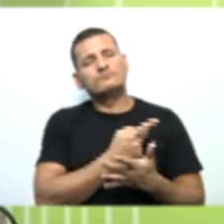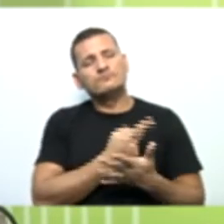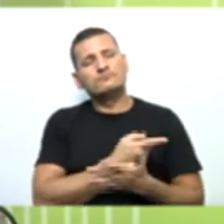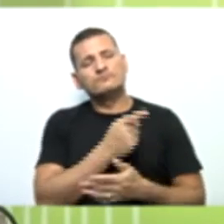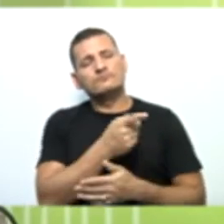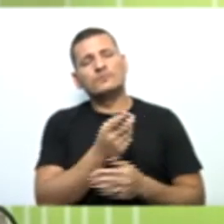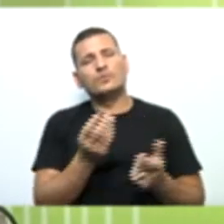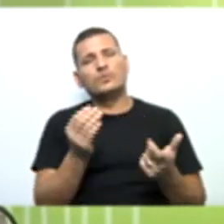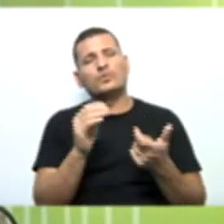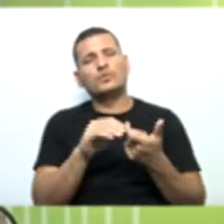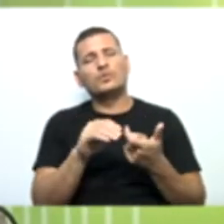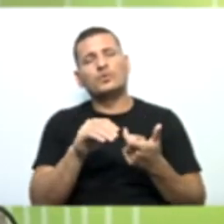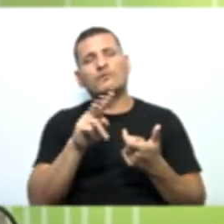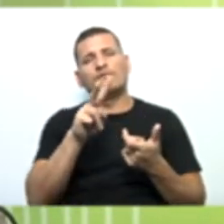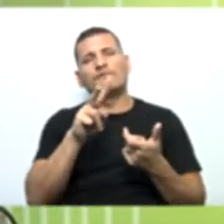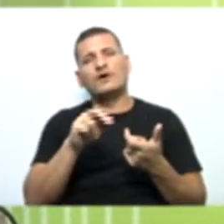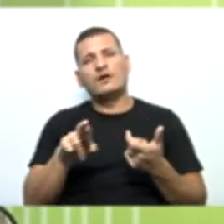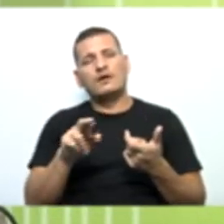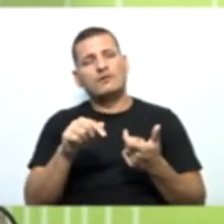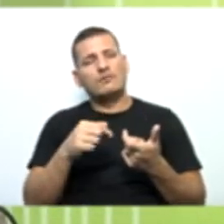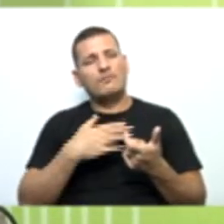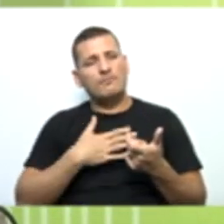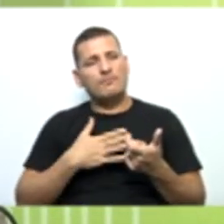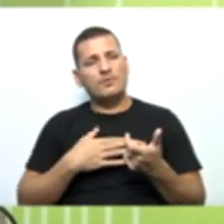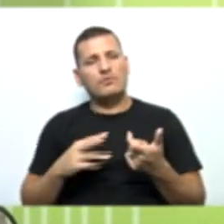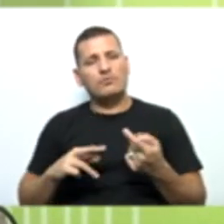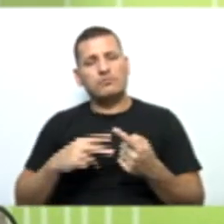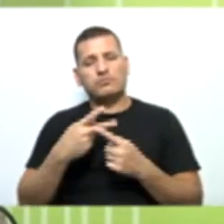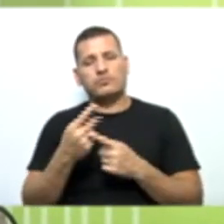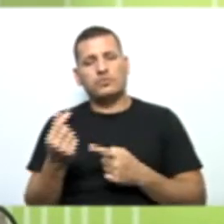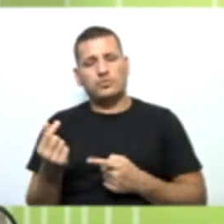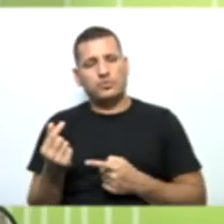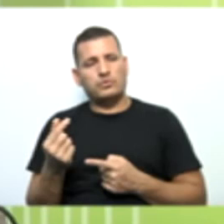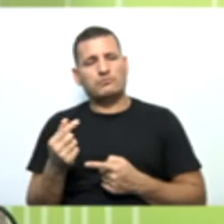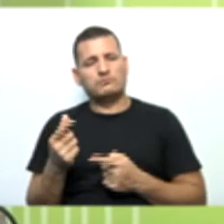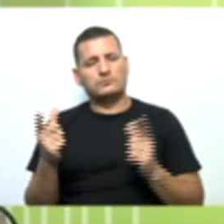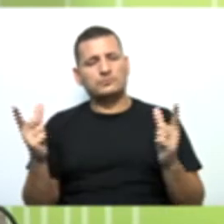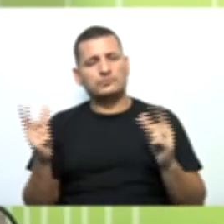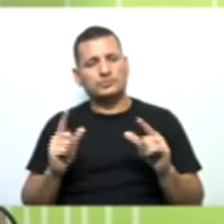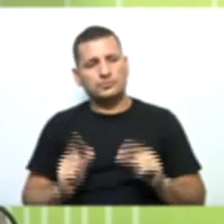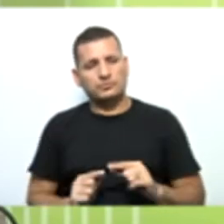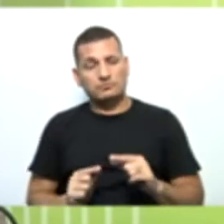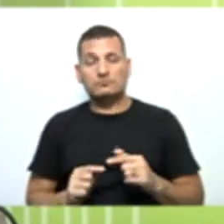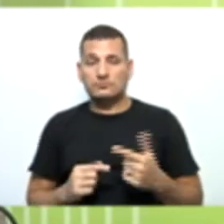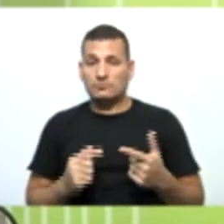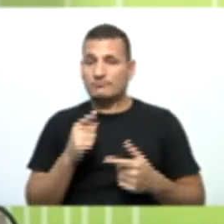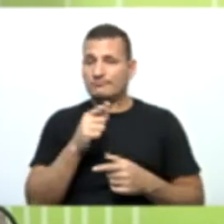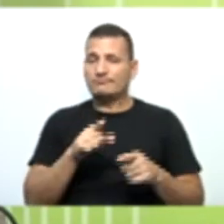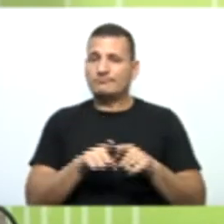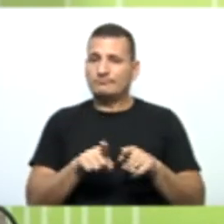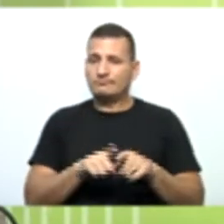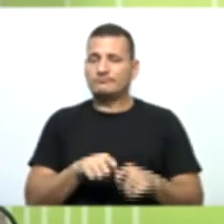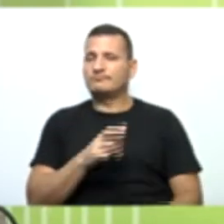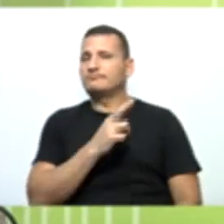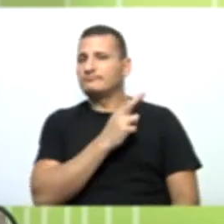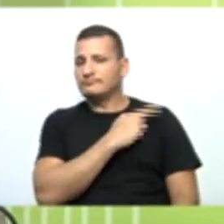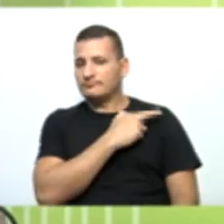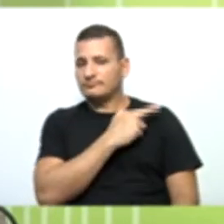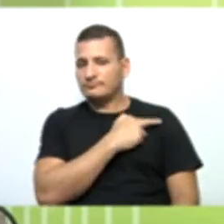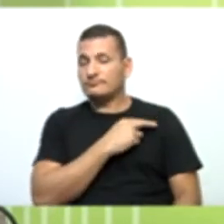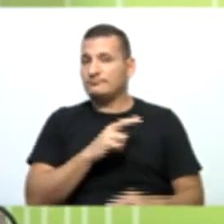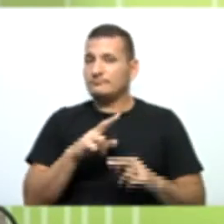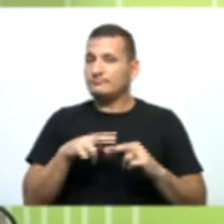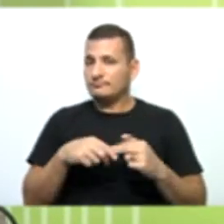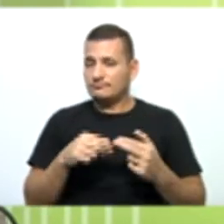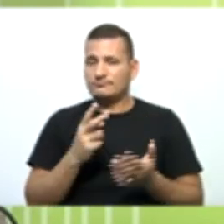em vez de aumentar, que o meu lucro fez foi diminuir. E aí você também vai se responsabilizar. Por isso que a gente sempre leva